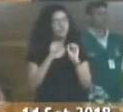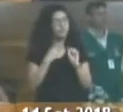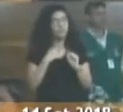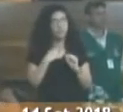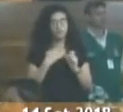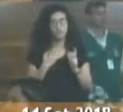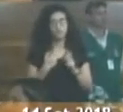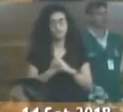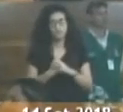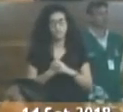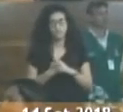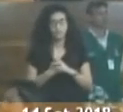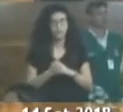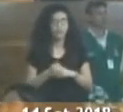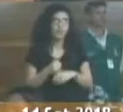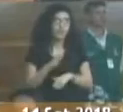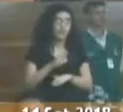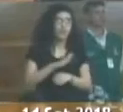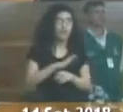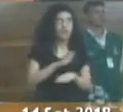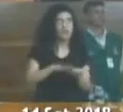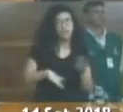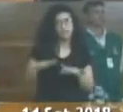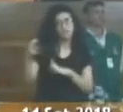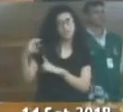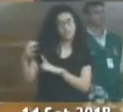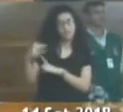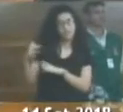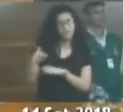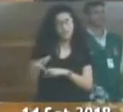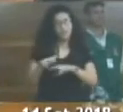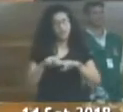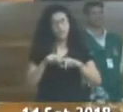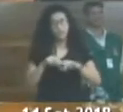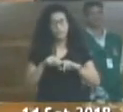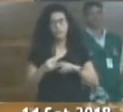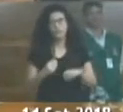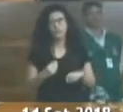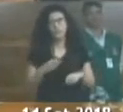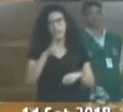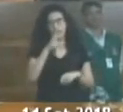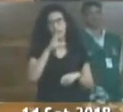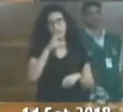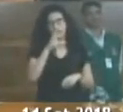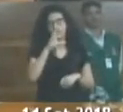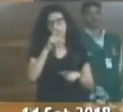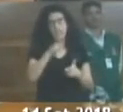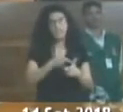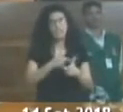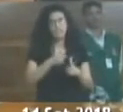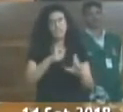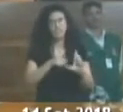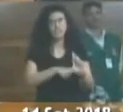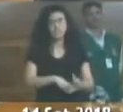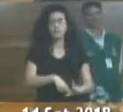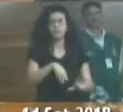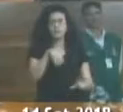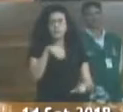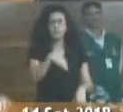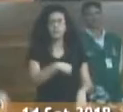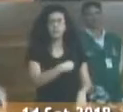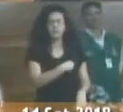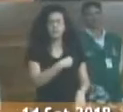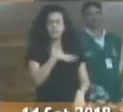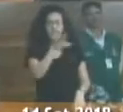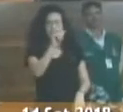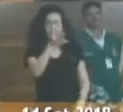Esse tensionamento também vem, às vezes, com a criminalização do modo de vida caiçara, né? Há bem pouco tempo atrás, se não